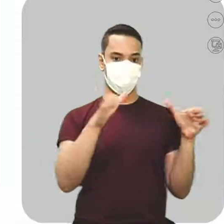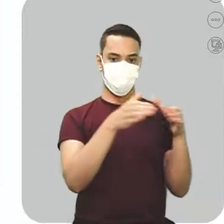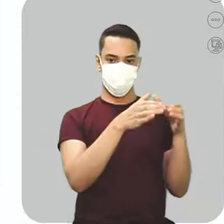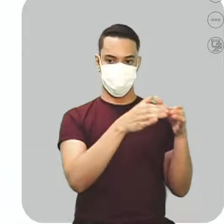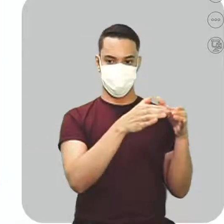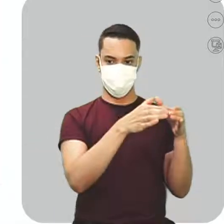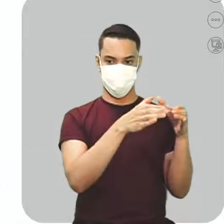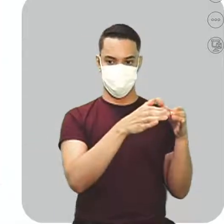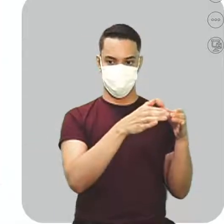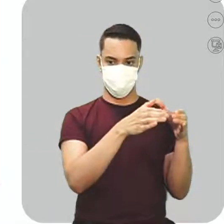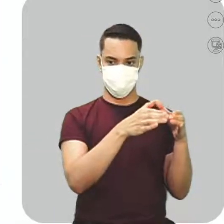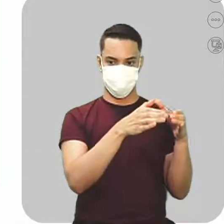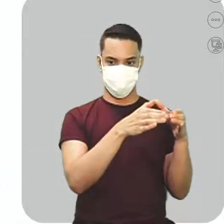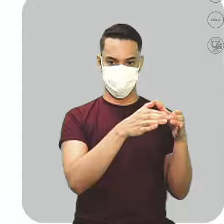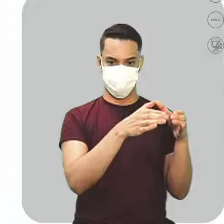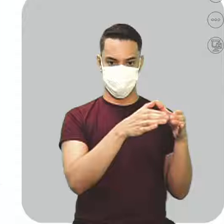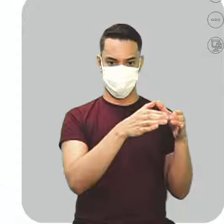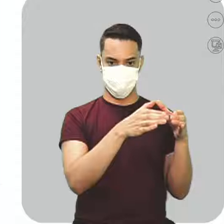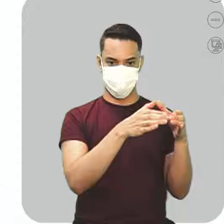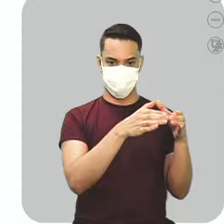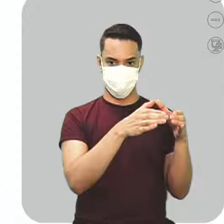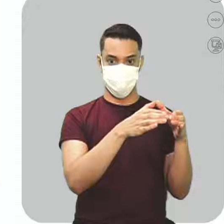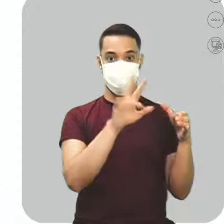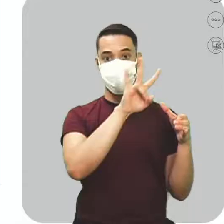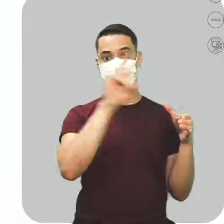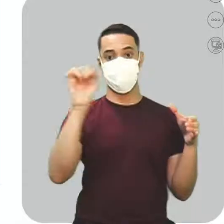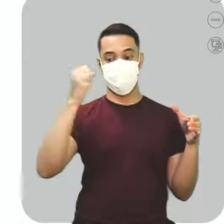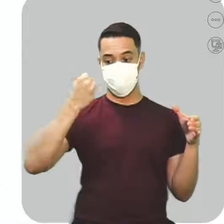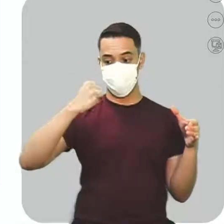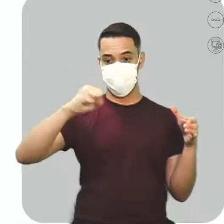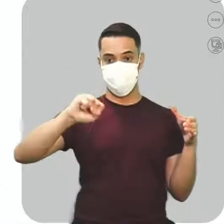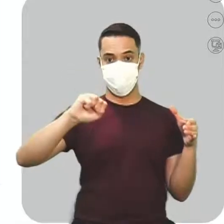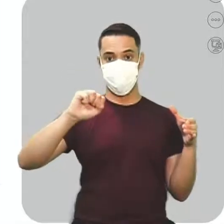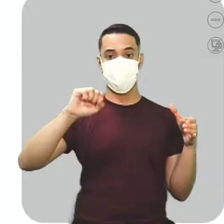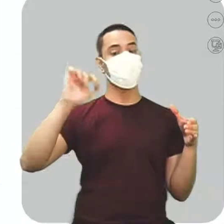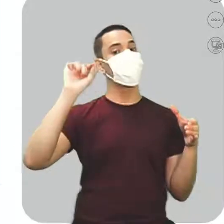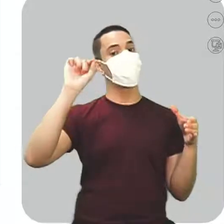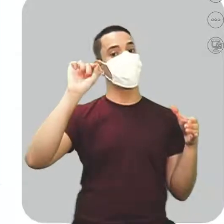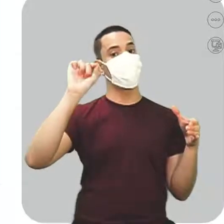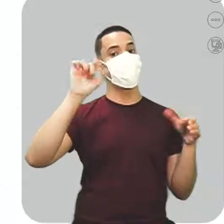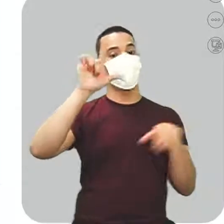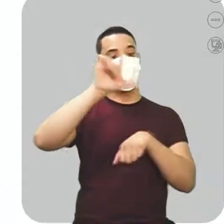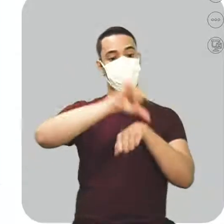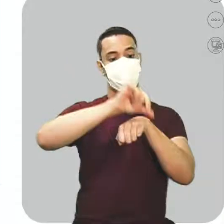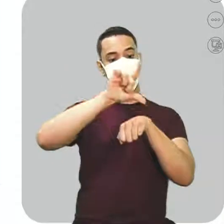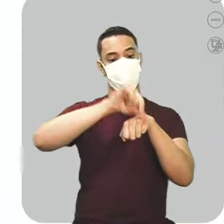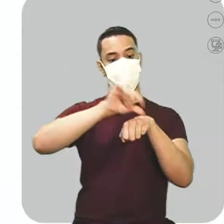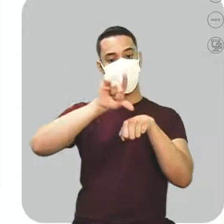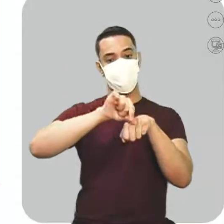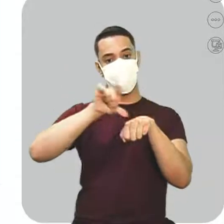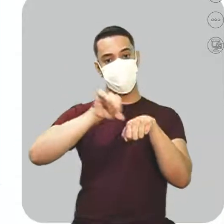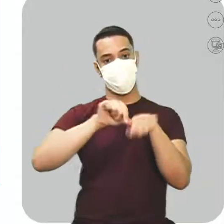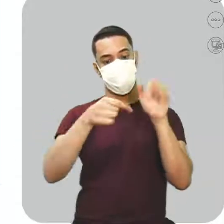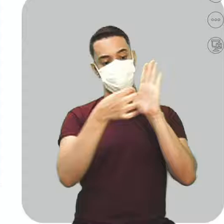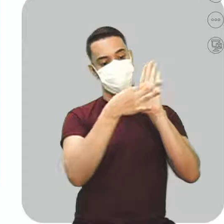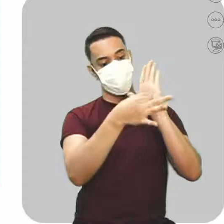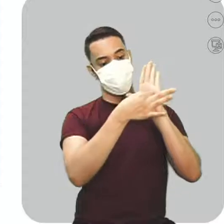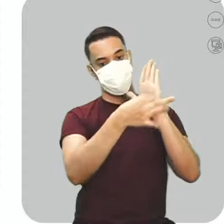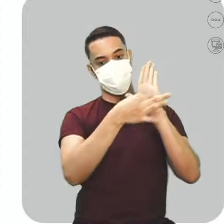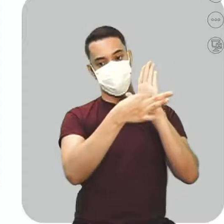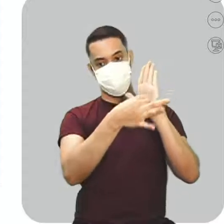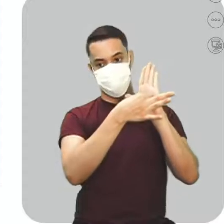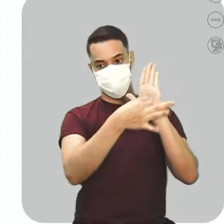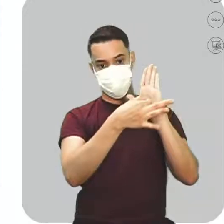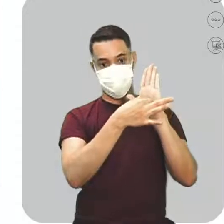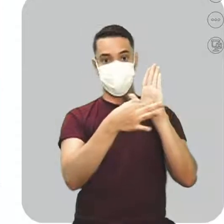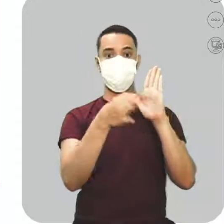grupo, tá certo? Né? Ela vai defender com o quê? Com os argumentos. Então, eu trouxe essa